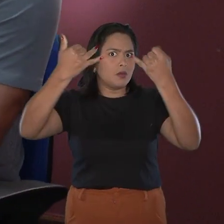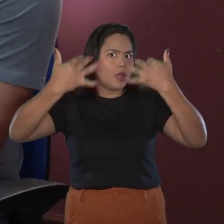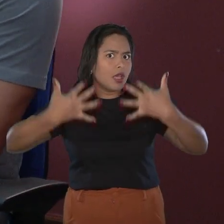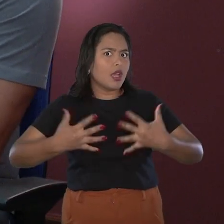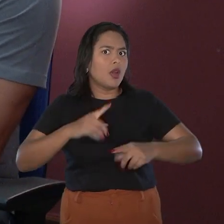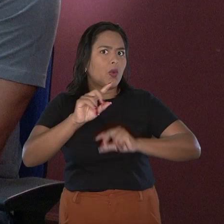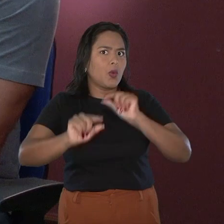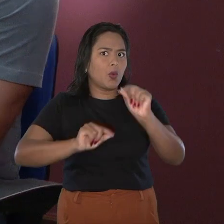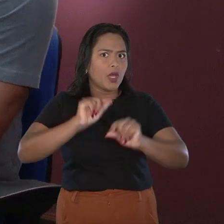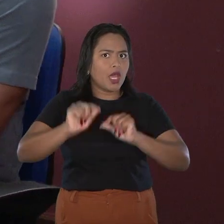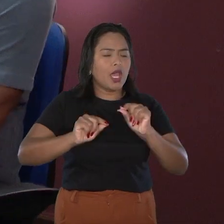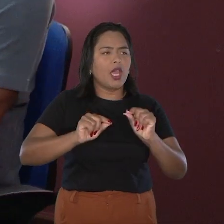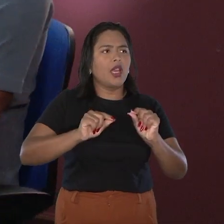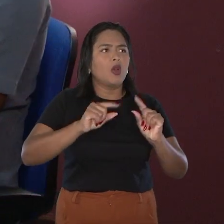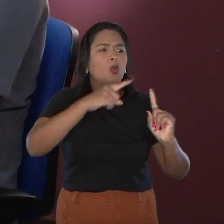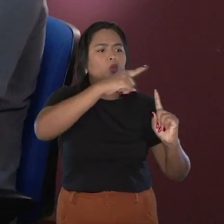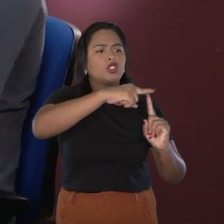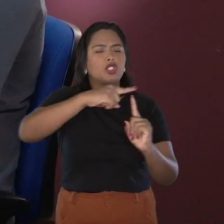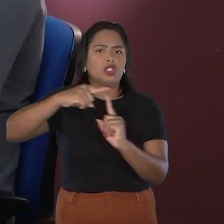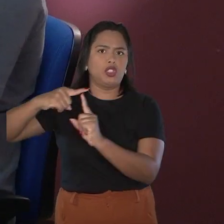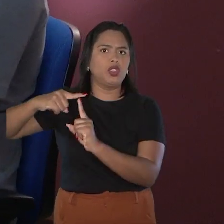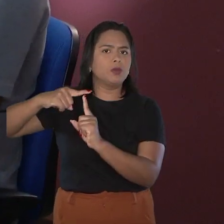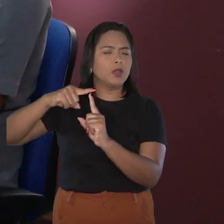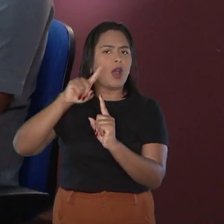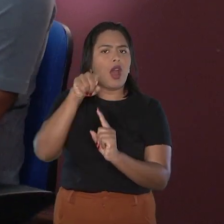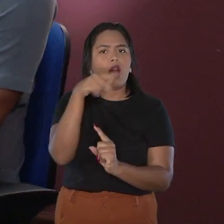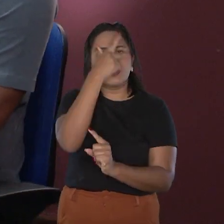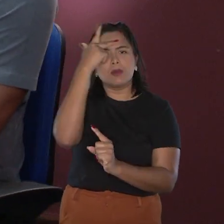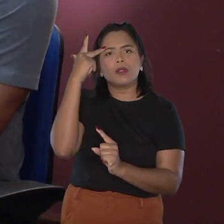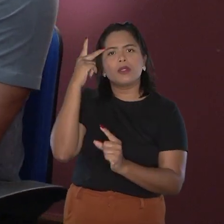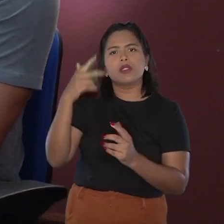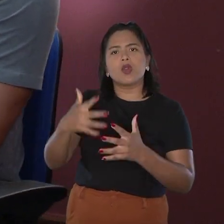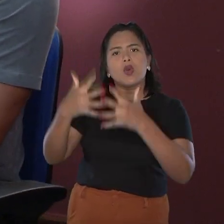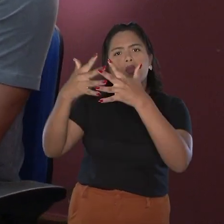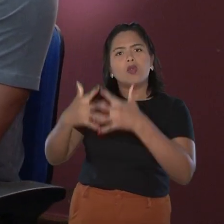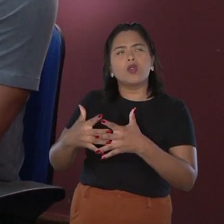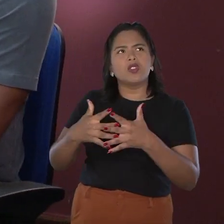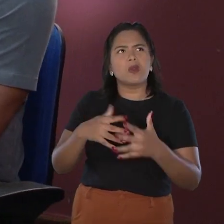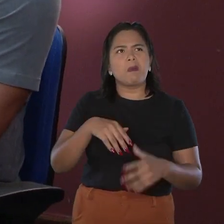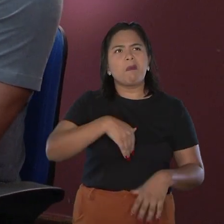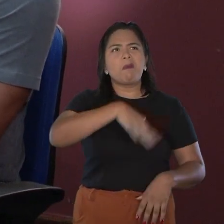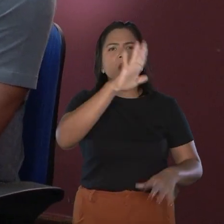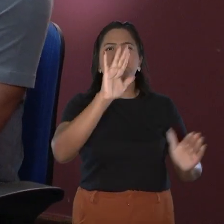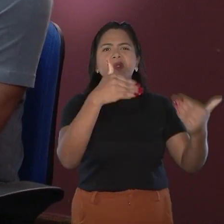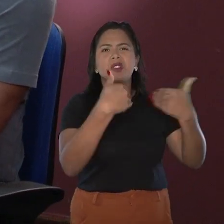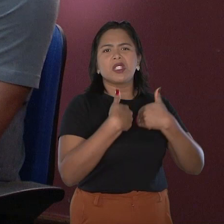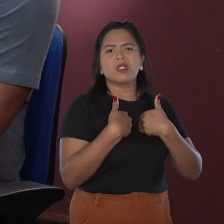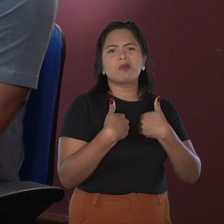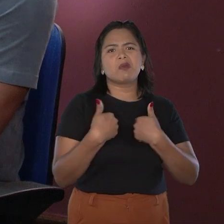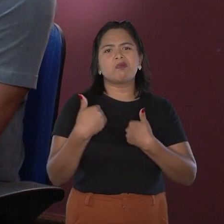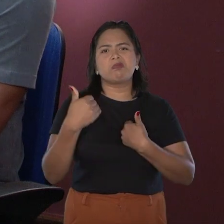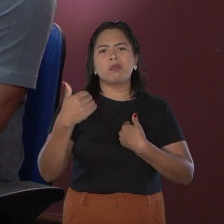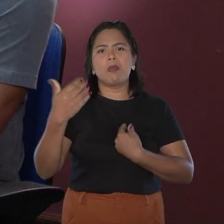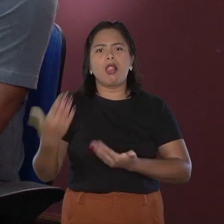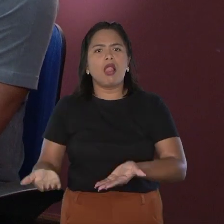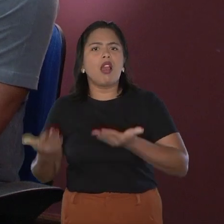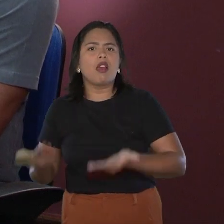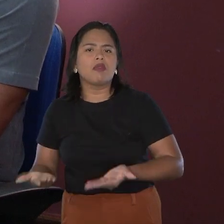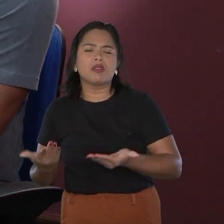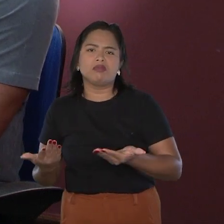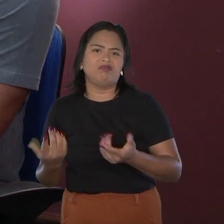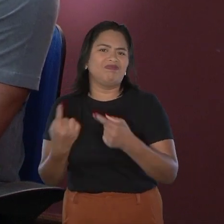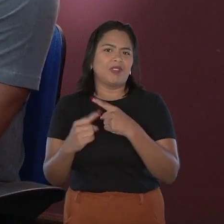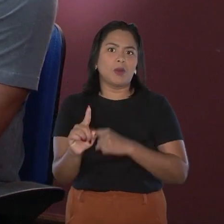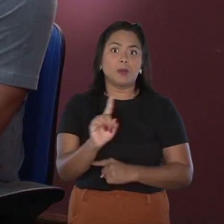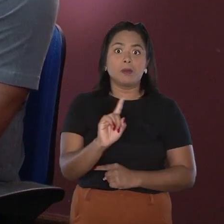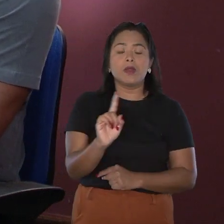que esses níveis porque popularmente as pessoas confundem com ser mais autista ou menos autista e não tem nada a ver com isso tem a ver com